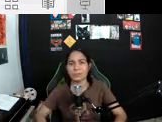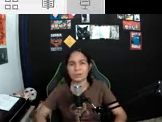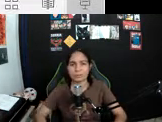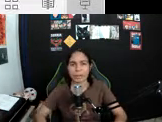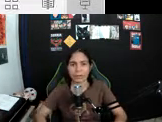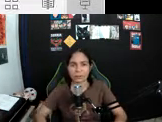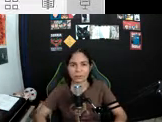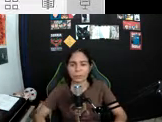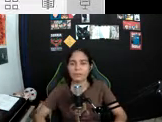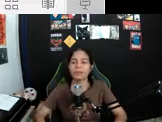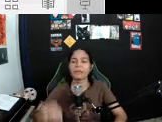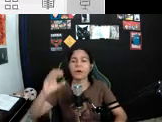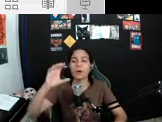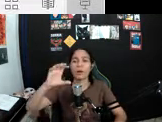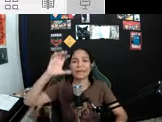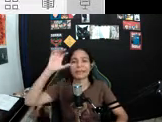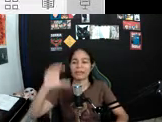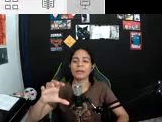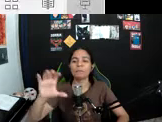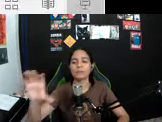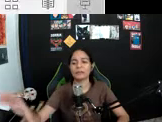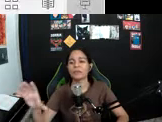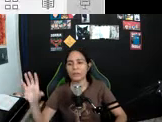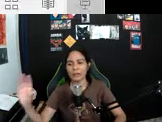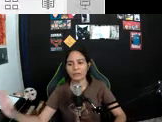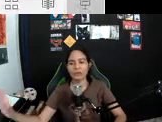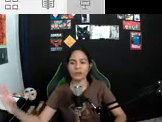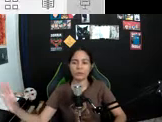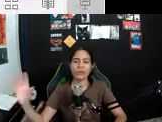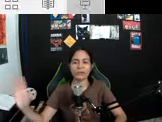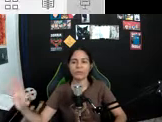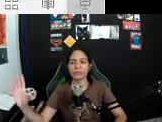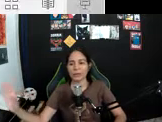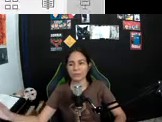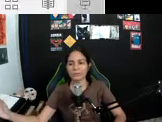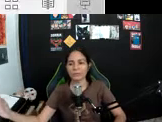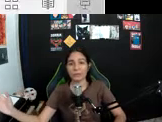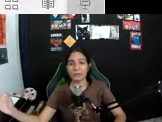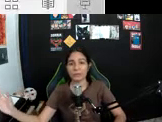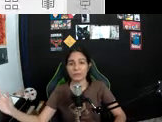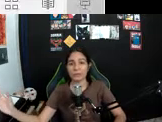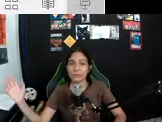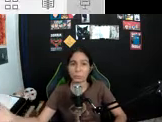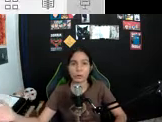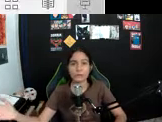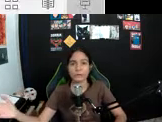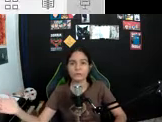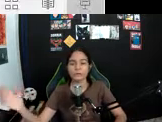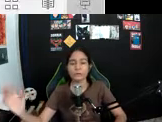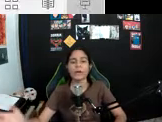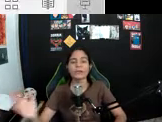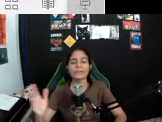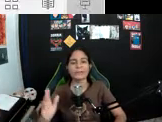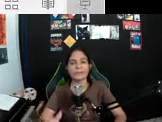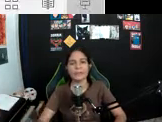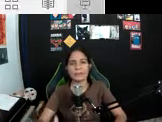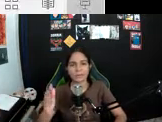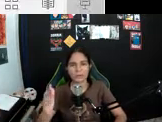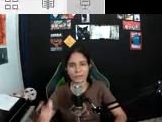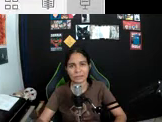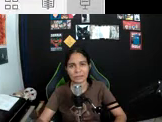seja o procedimento, não posso dizer, é 100% garantido que isso vai acontecer. Não posso, você não pode